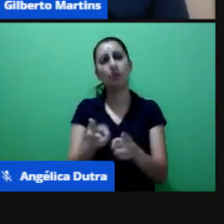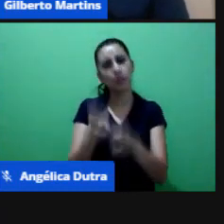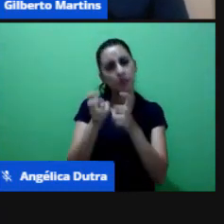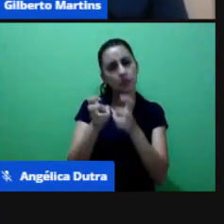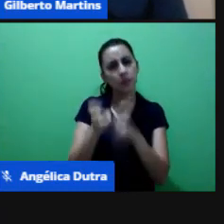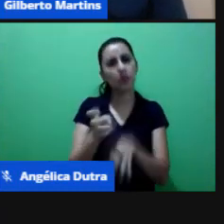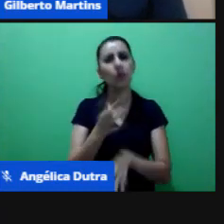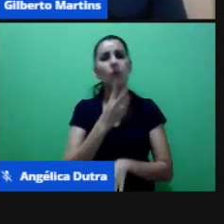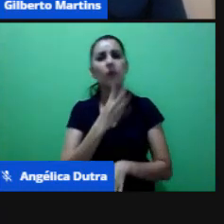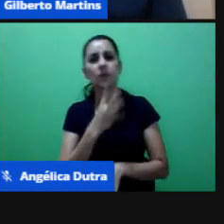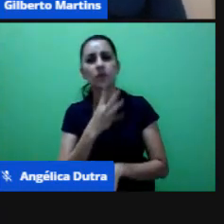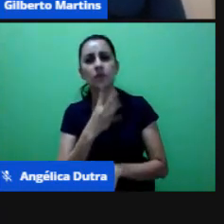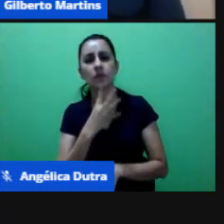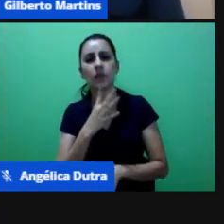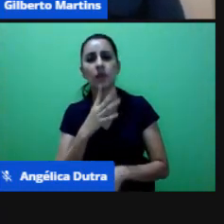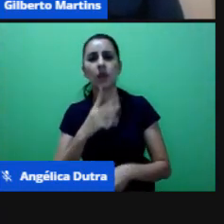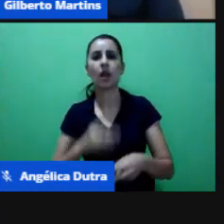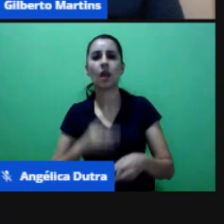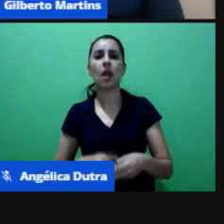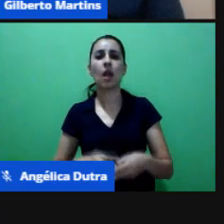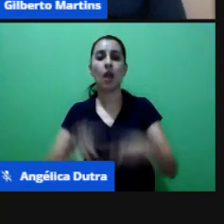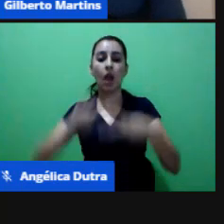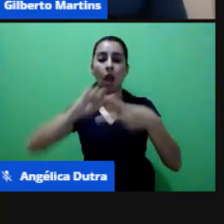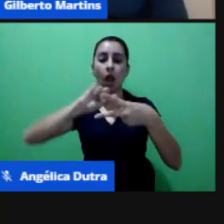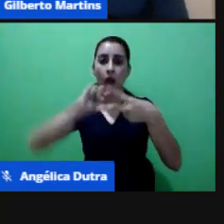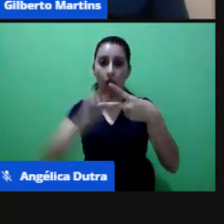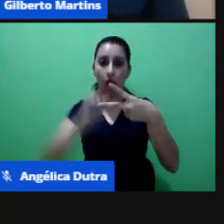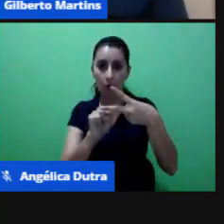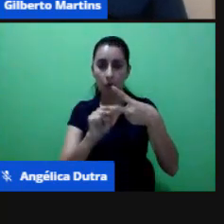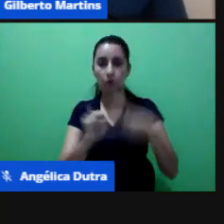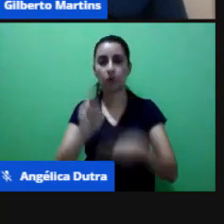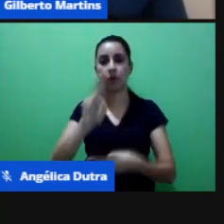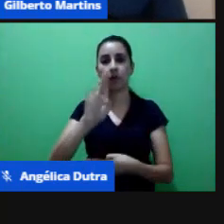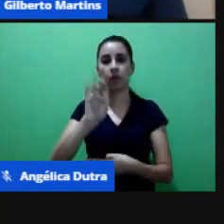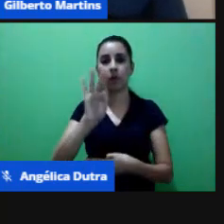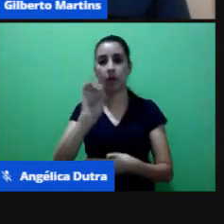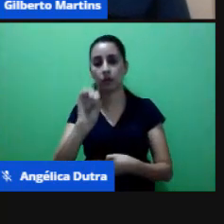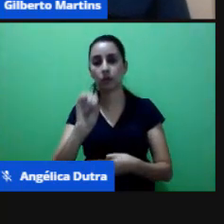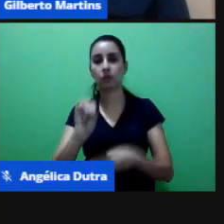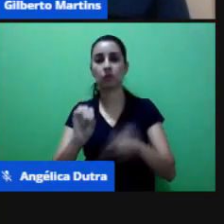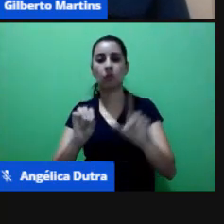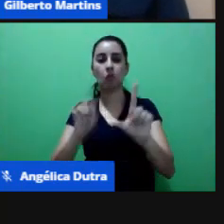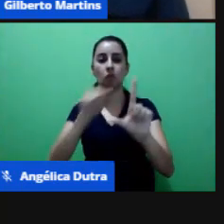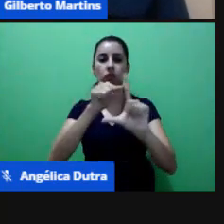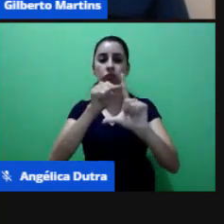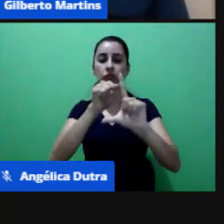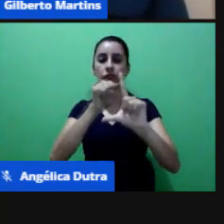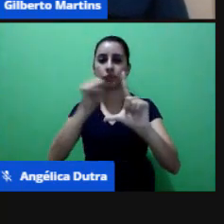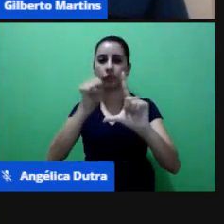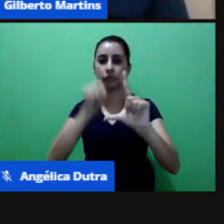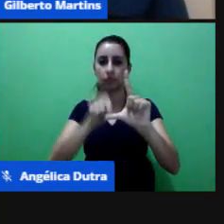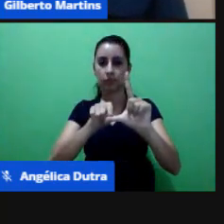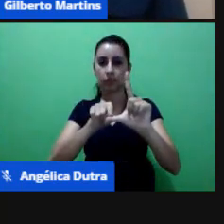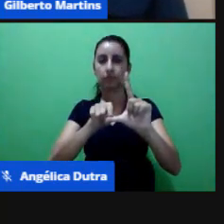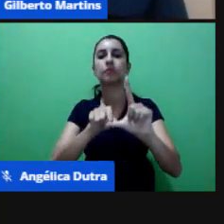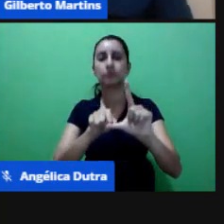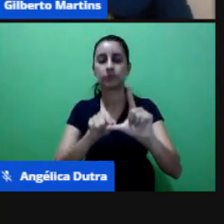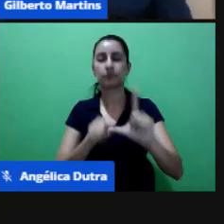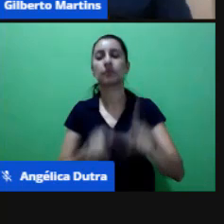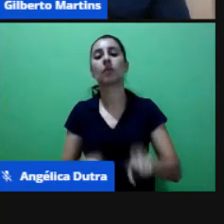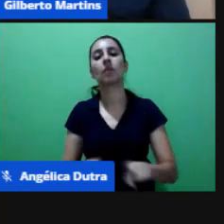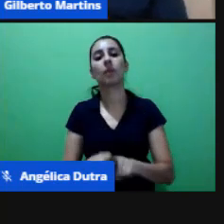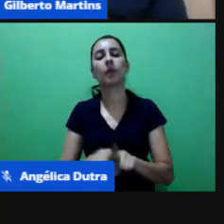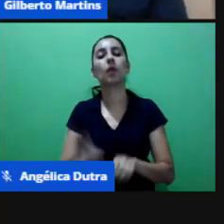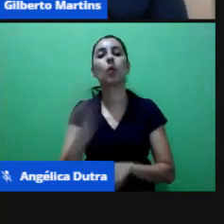ângulos retos e não retos a partir de figuras. E também saber fazer uso básico, por